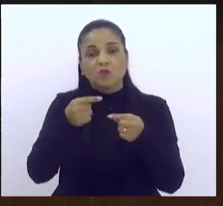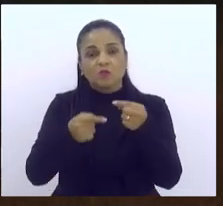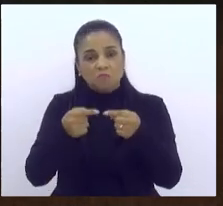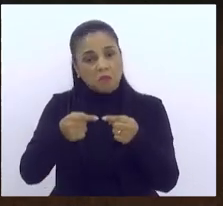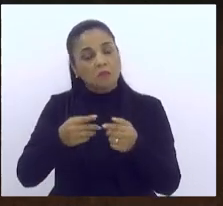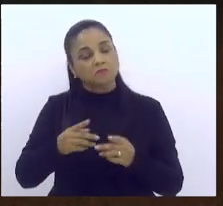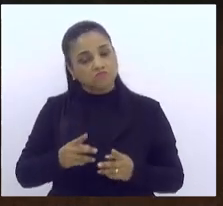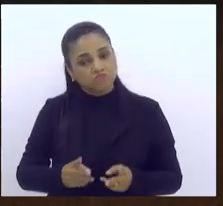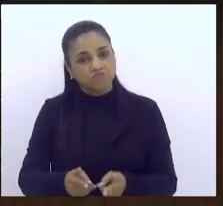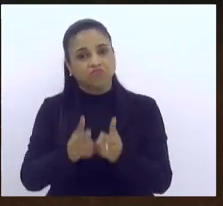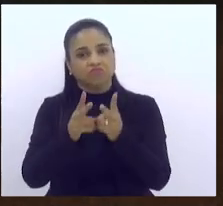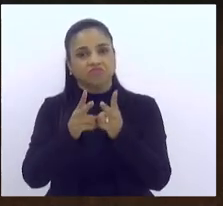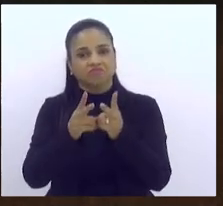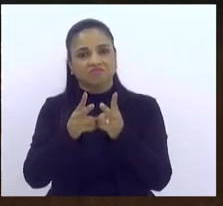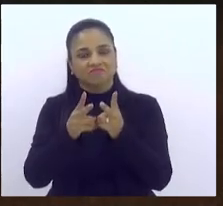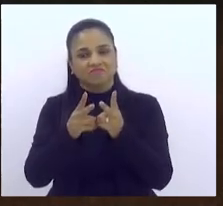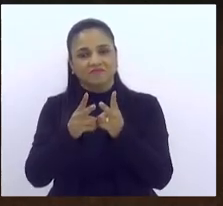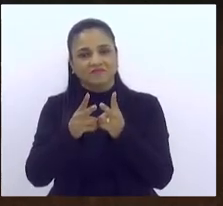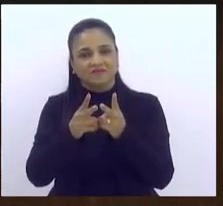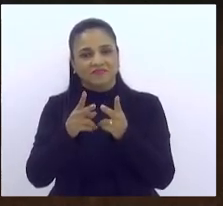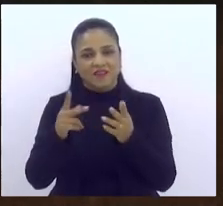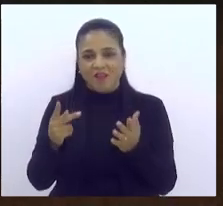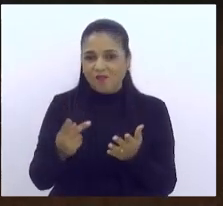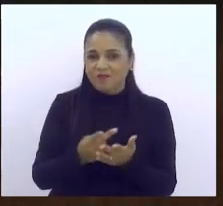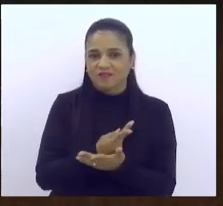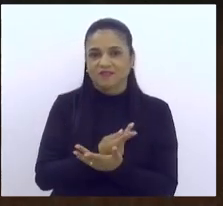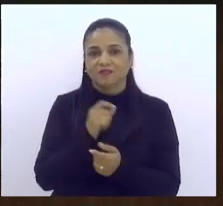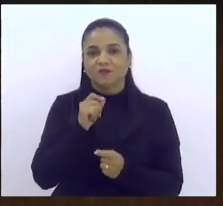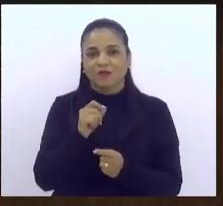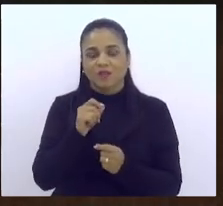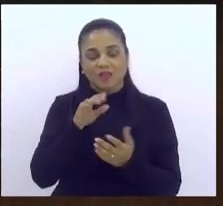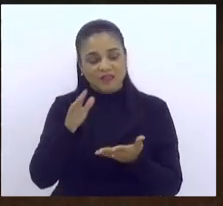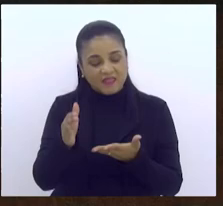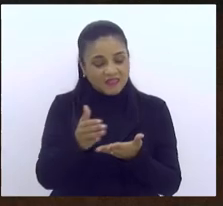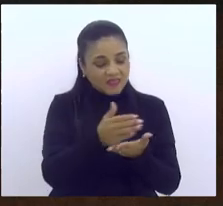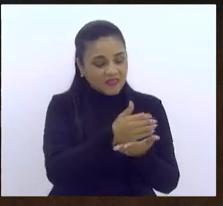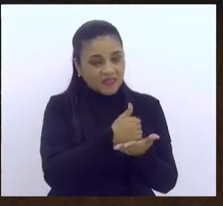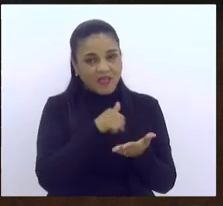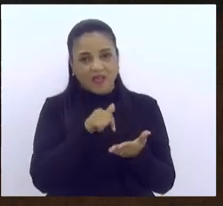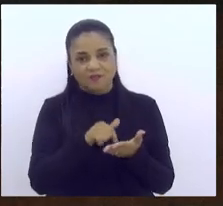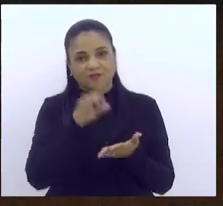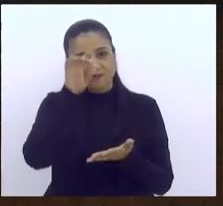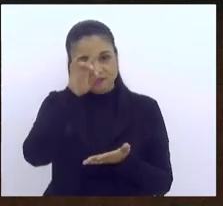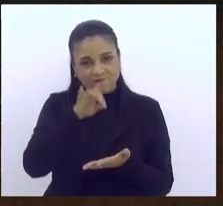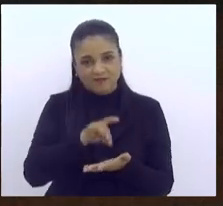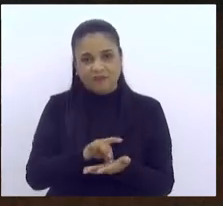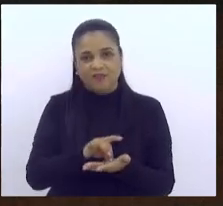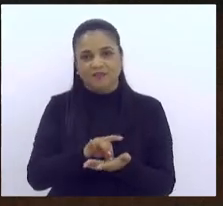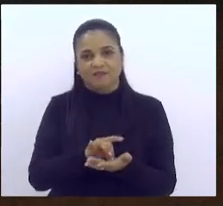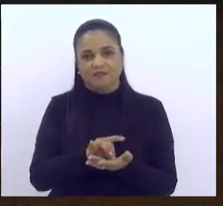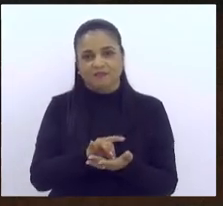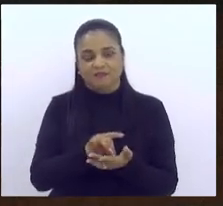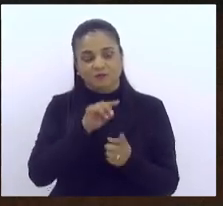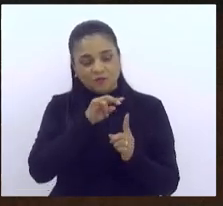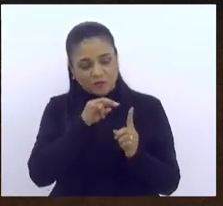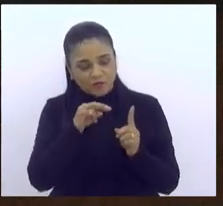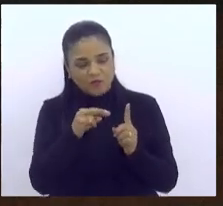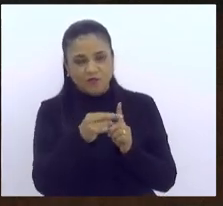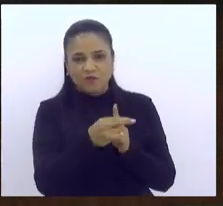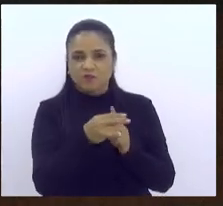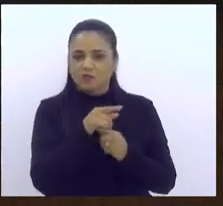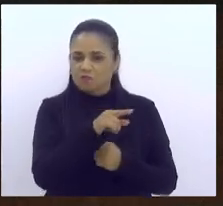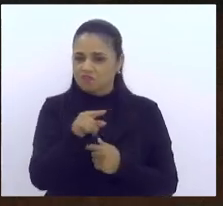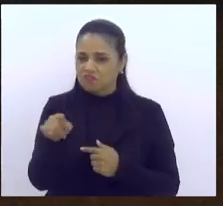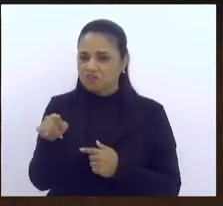aconteça, mas que aconteça olhando os dados, olhando a realidade. E do ponto de vista de que vejo os